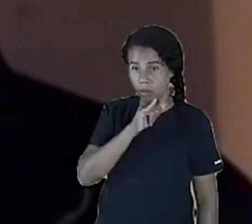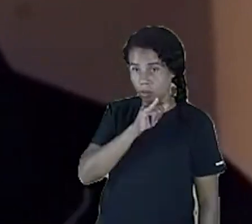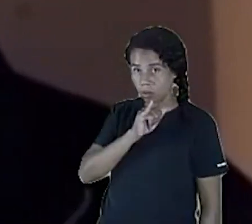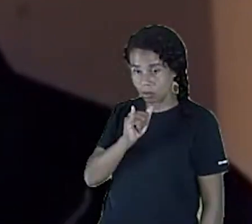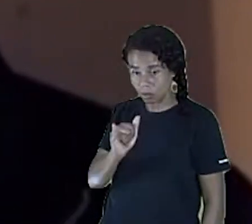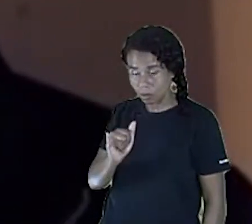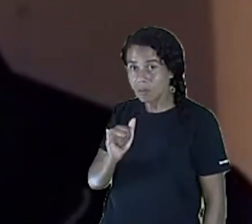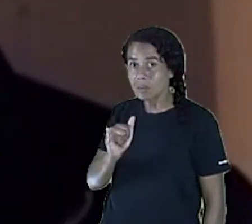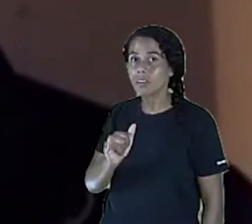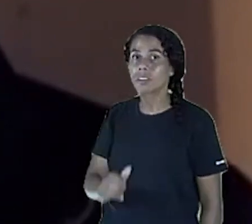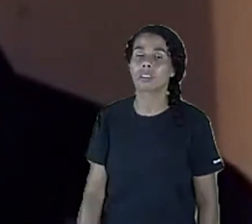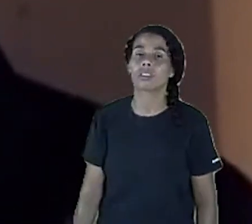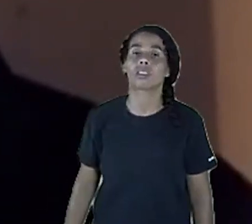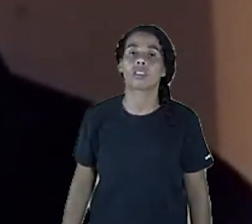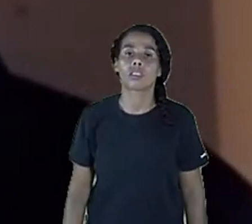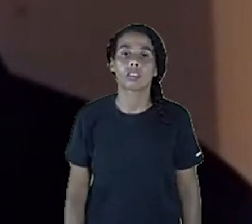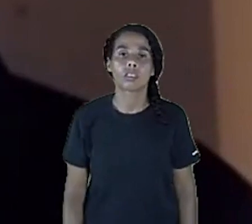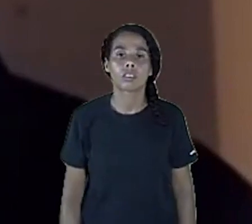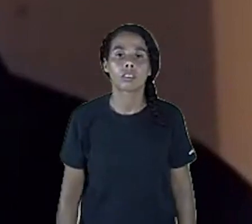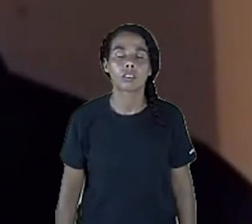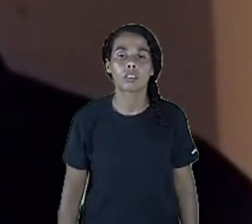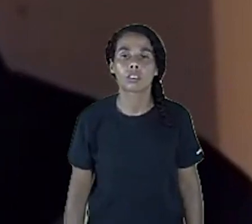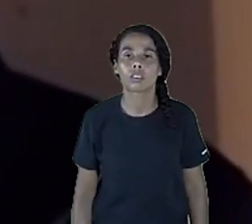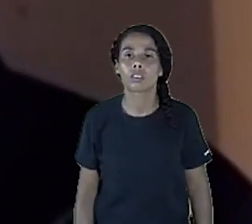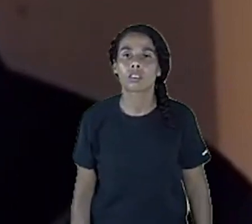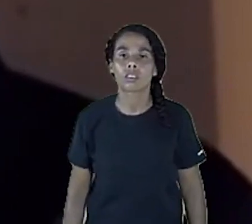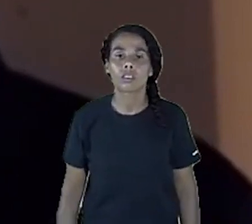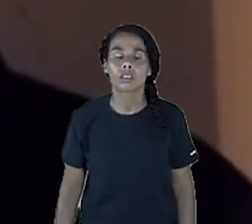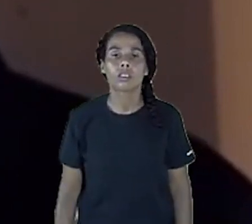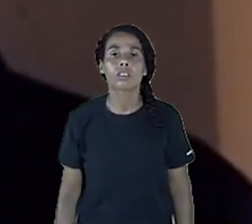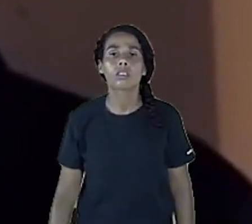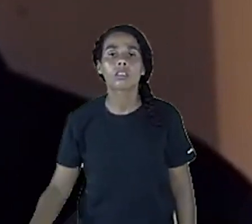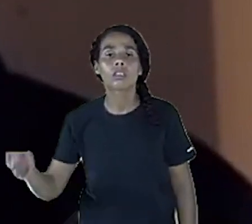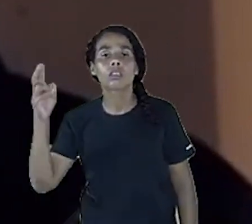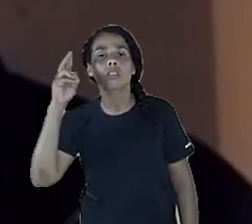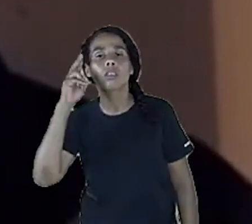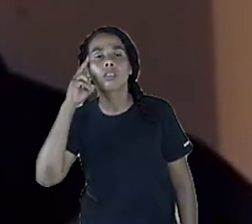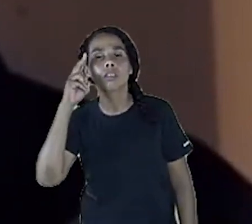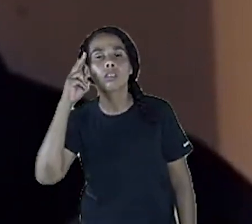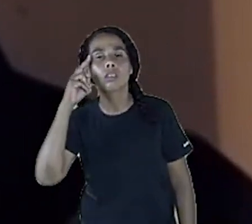lembro da tenra infância, né, dos